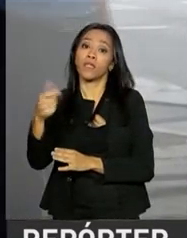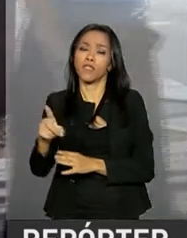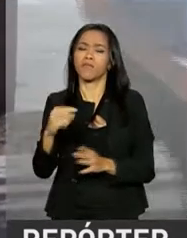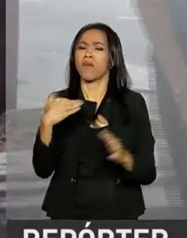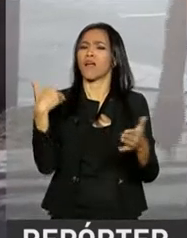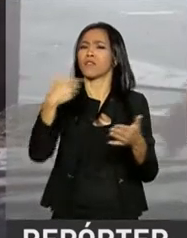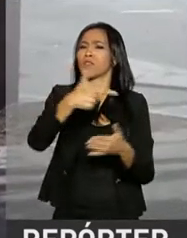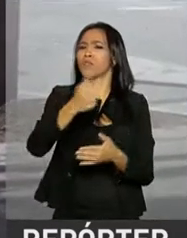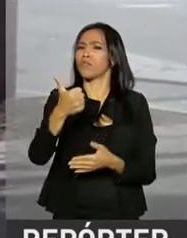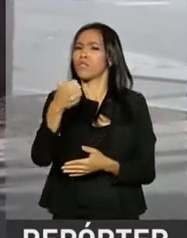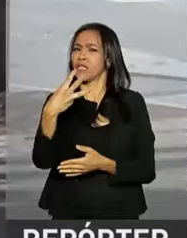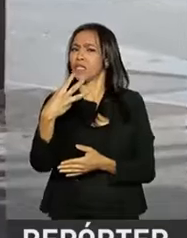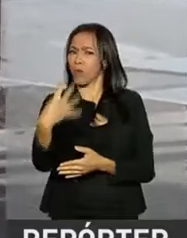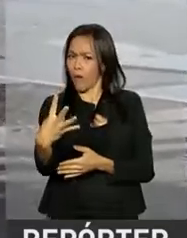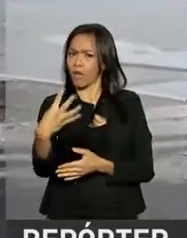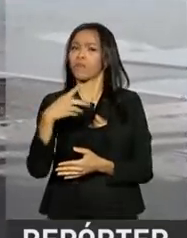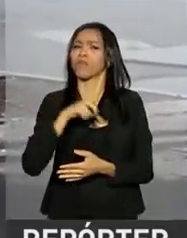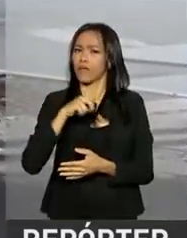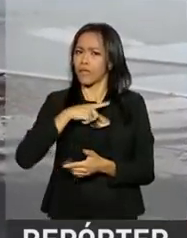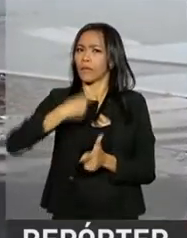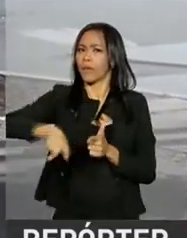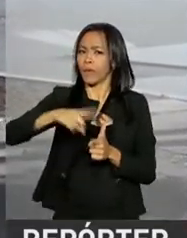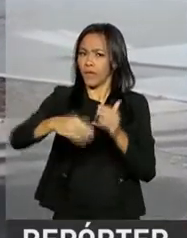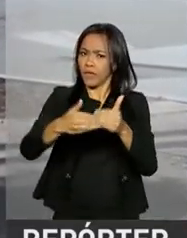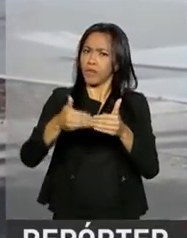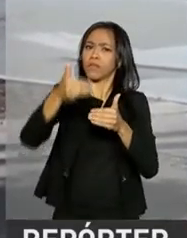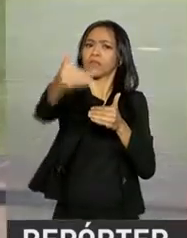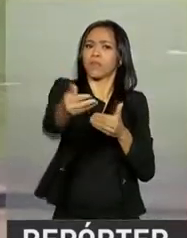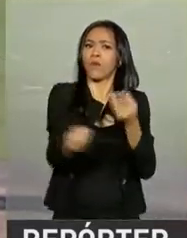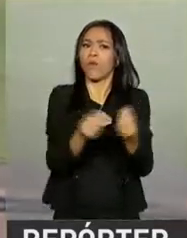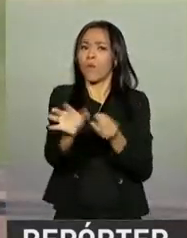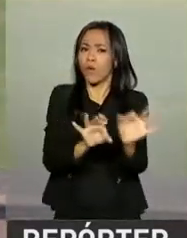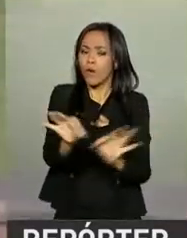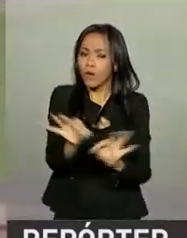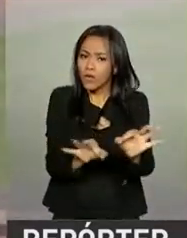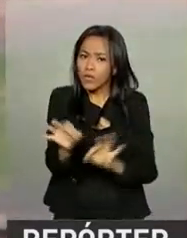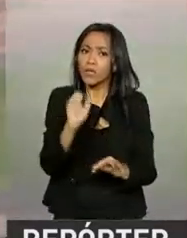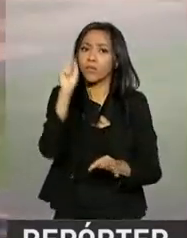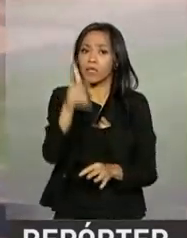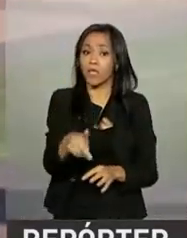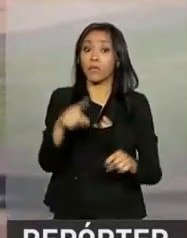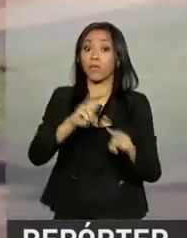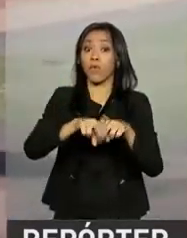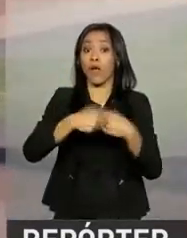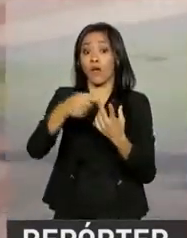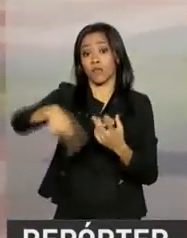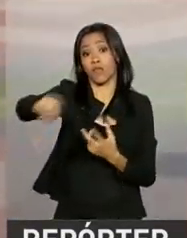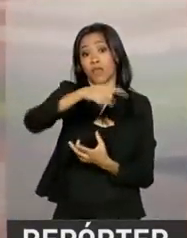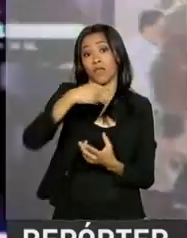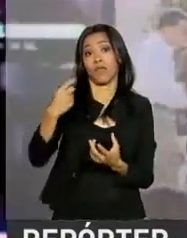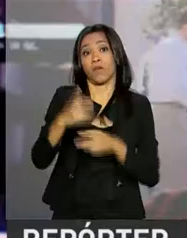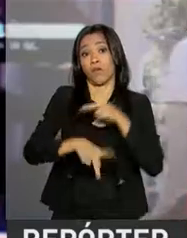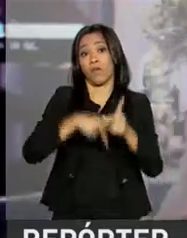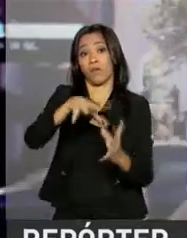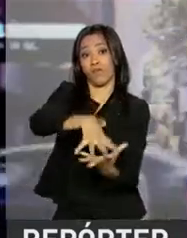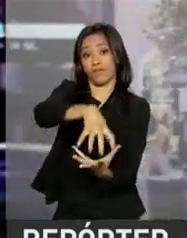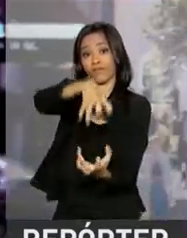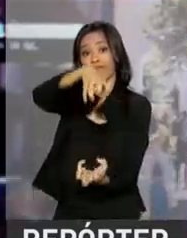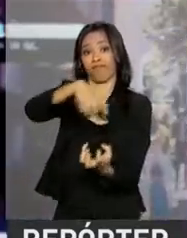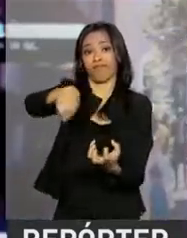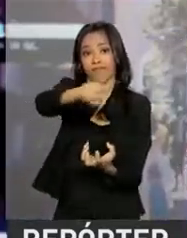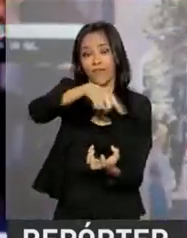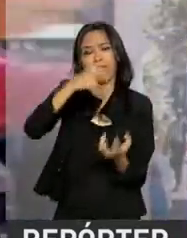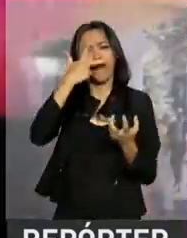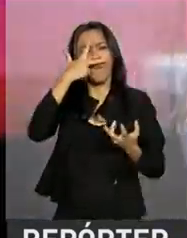os americanos já vão passar a ter dificuldades para financiar os benefícios por causa do envelhecimento da população. Problema parecido